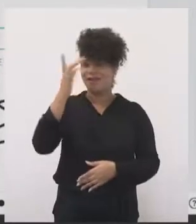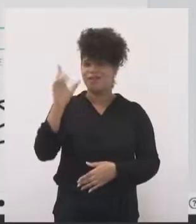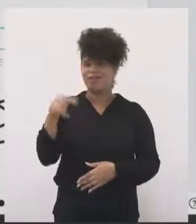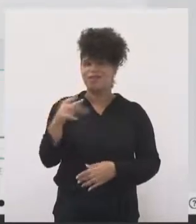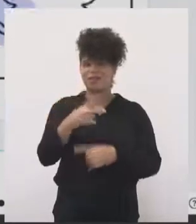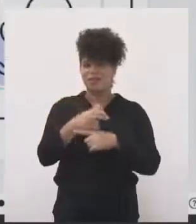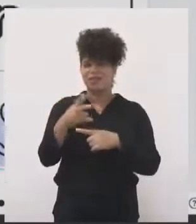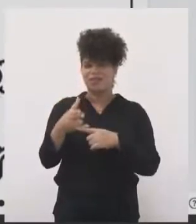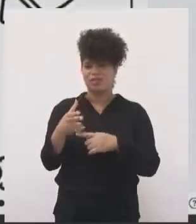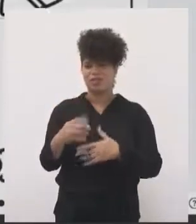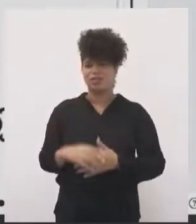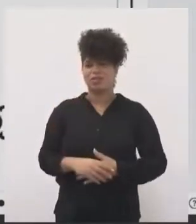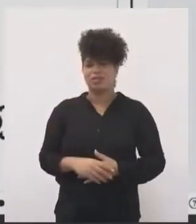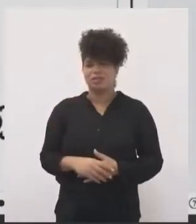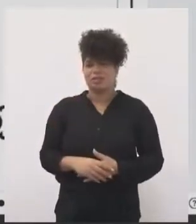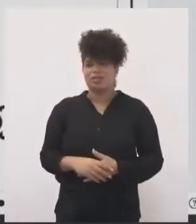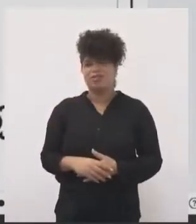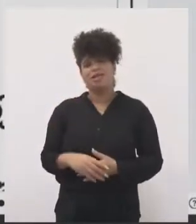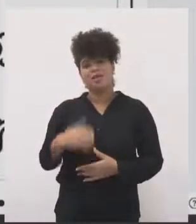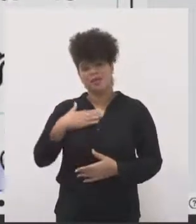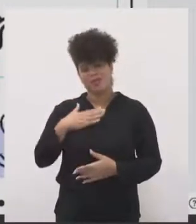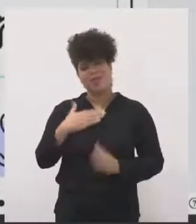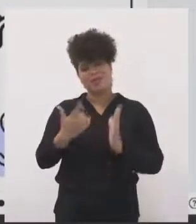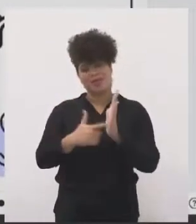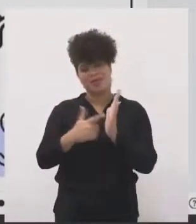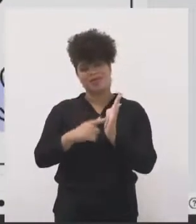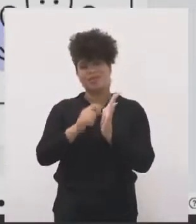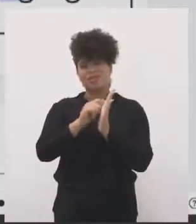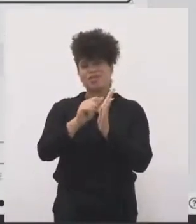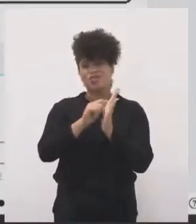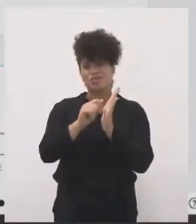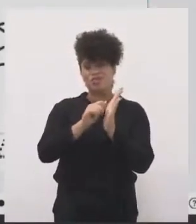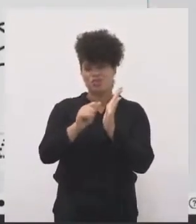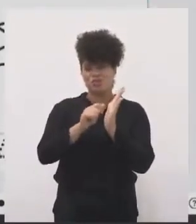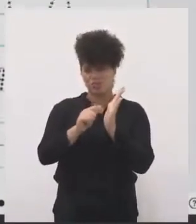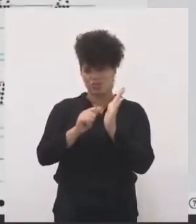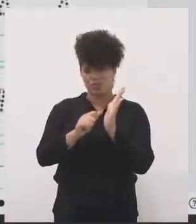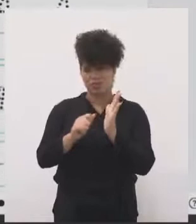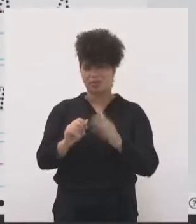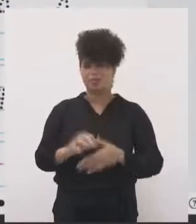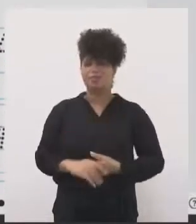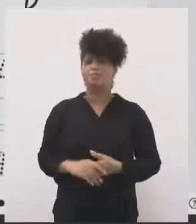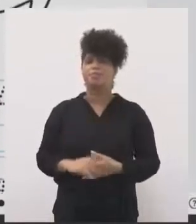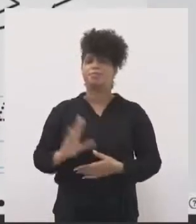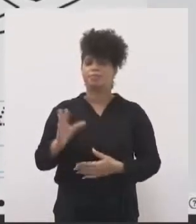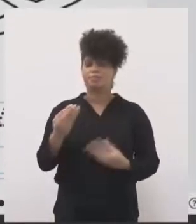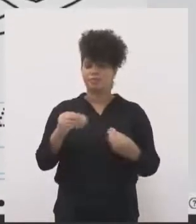editado, tá? Então, aqui o meu livrinho de colorir, eu coloquei algumas